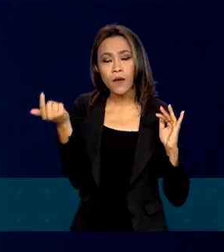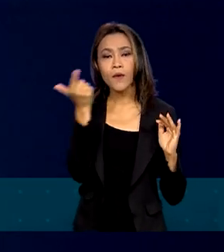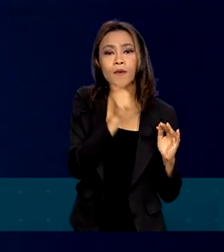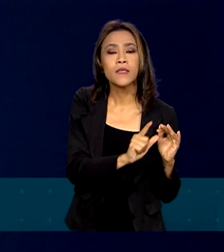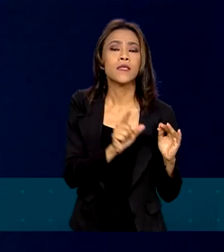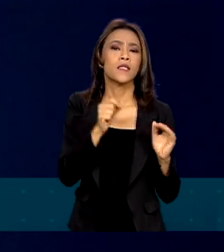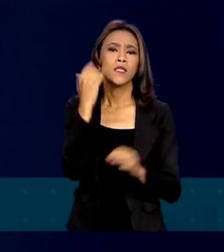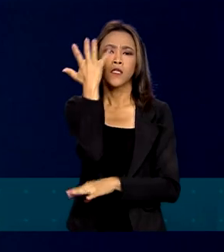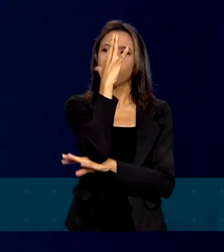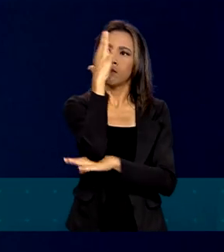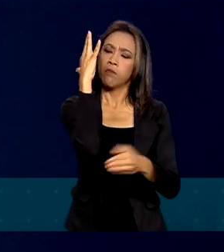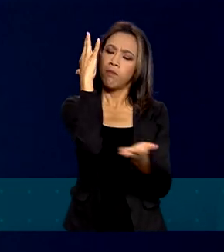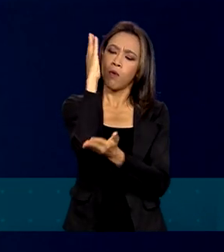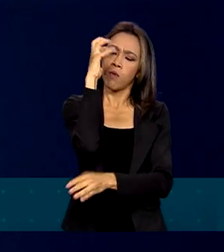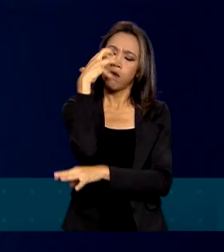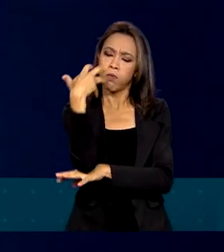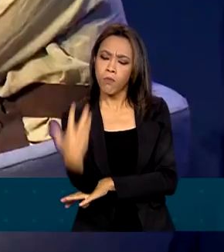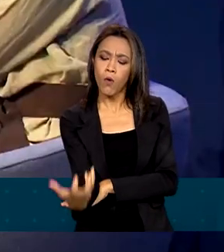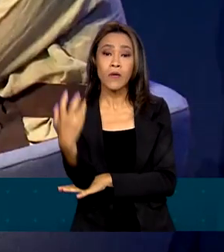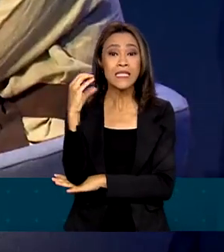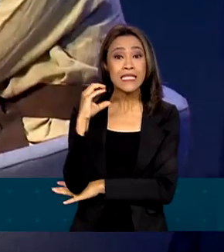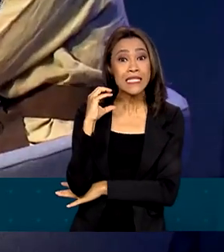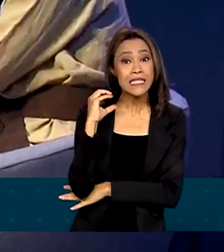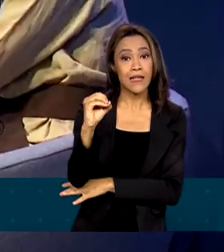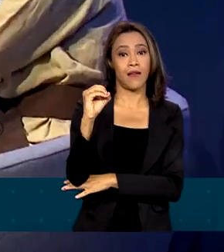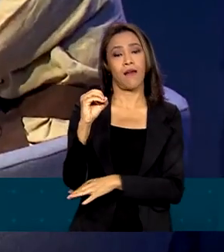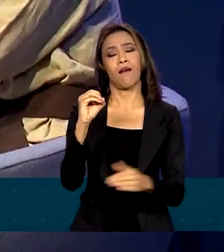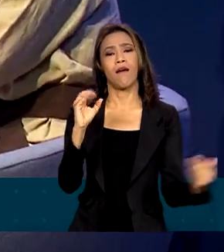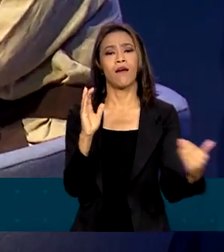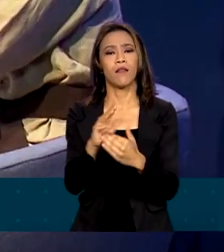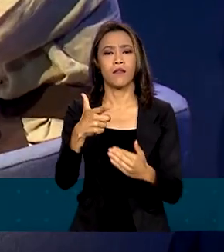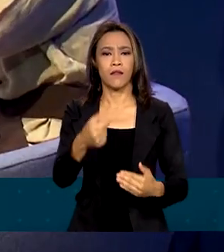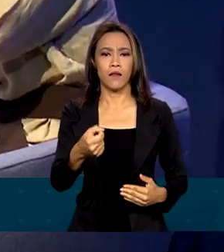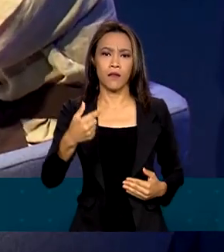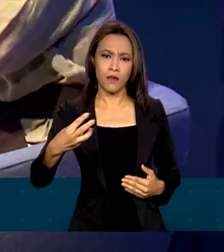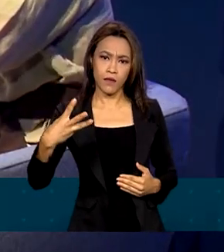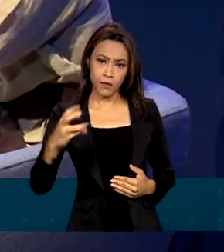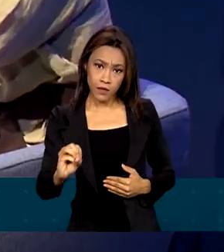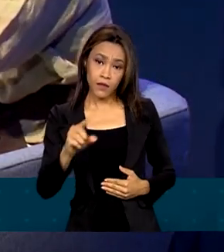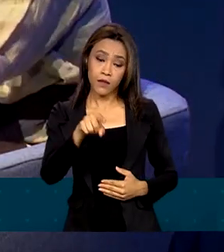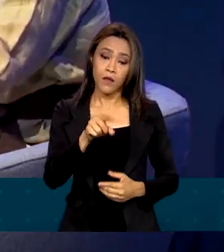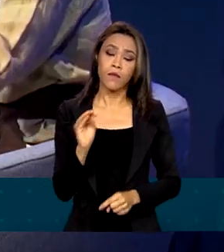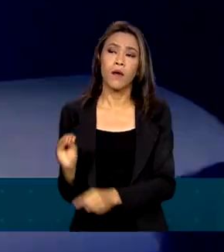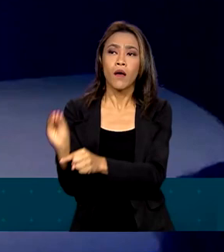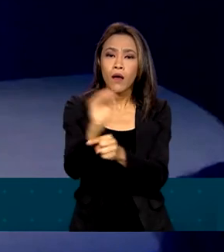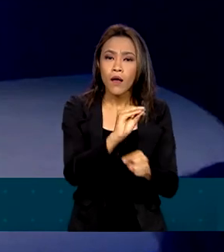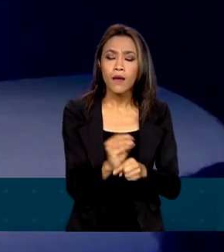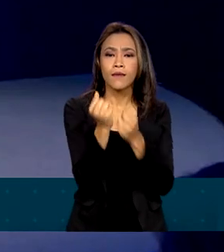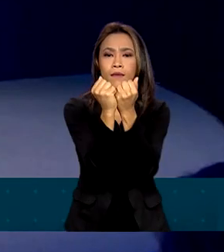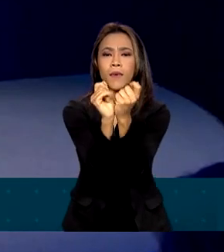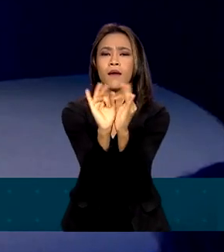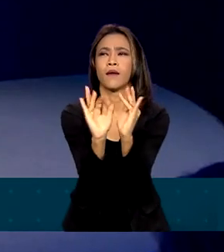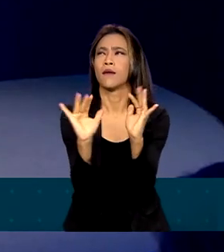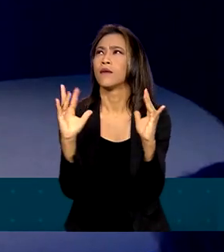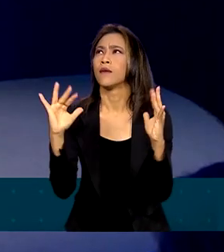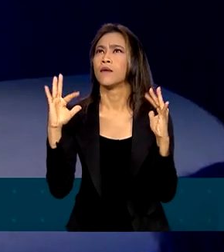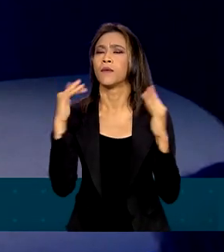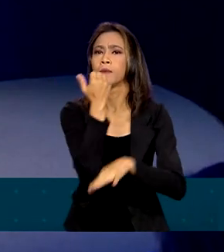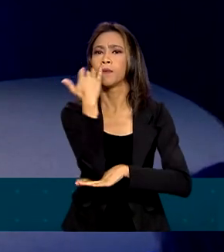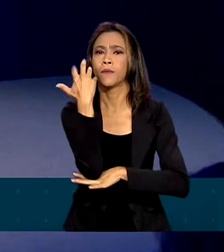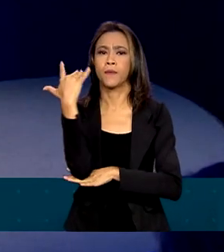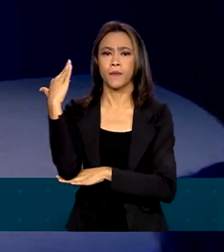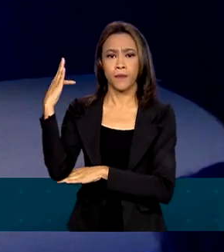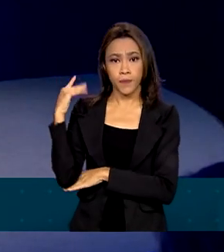zero até 2030 lideraram iniciativa global de proteção de florestas e colocar em prática